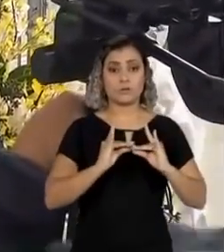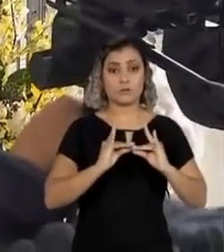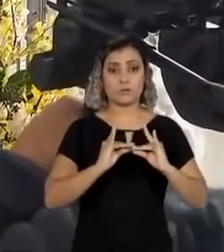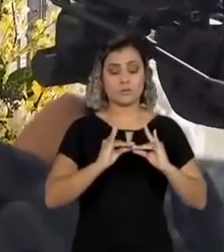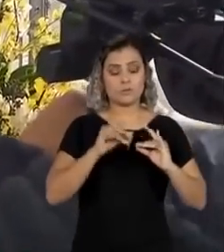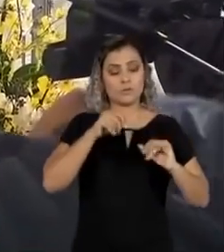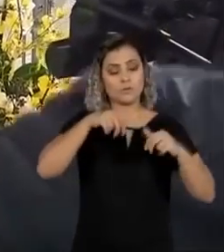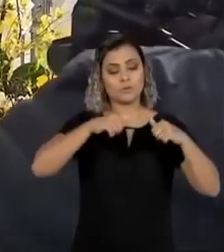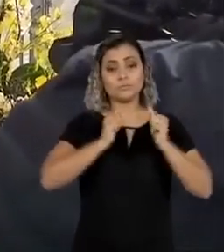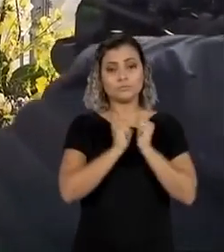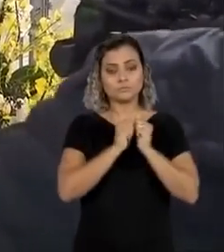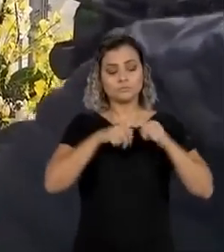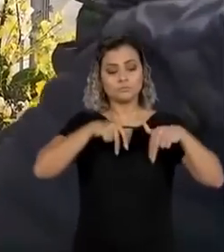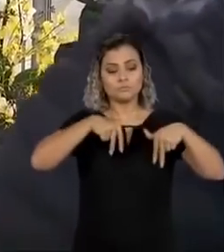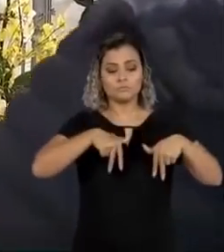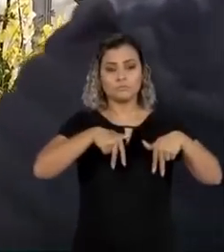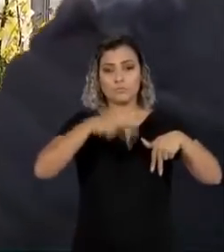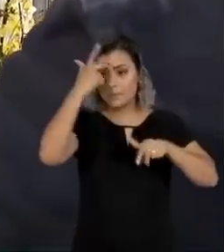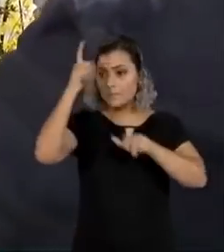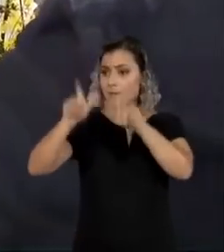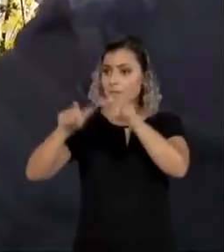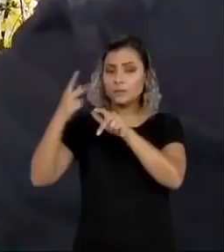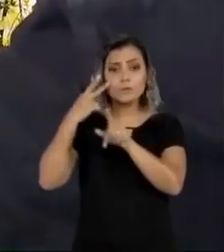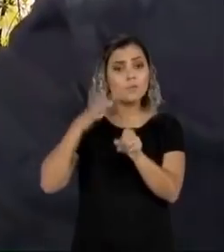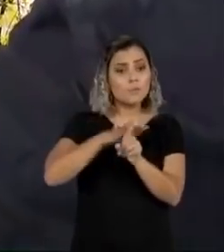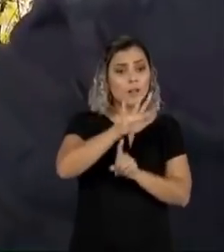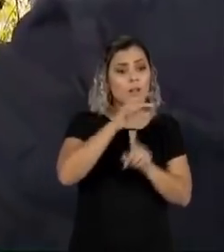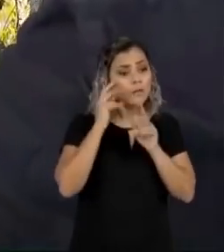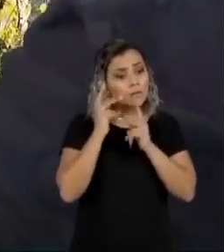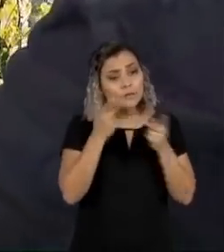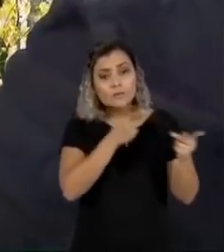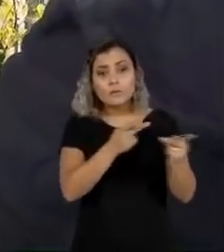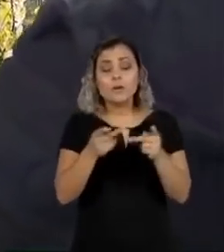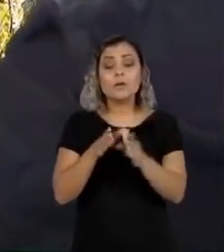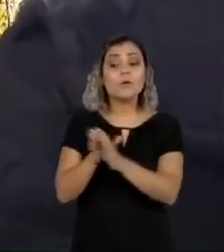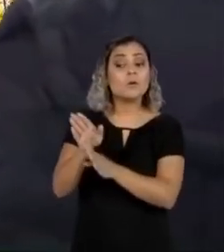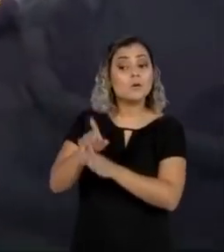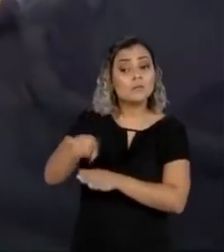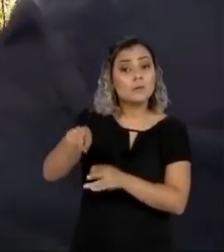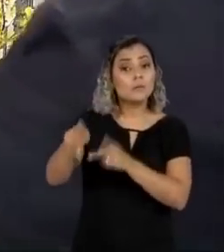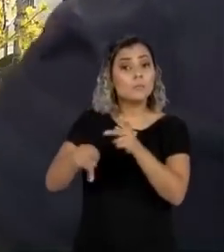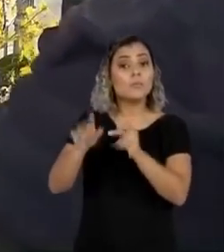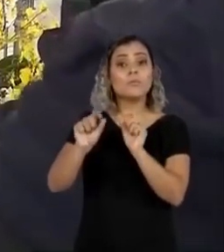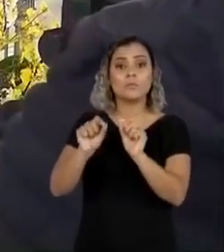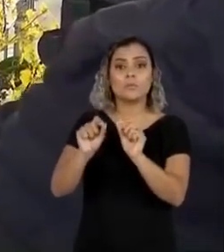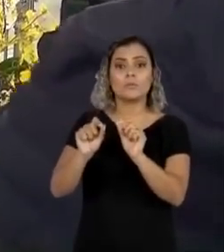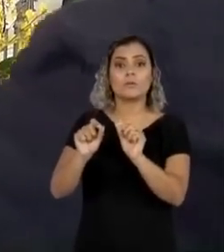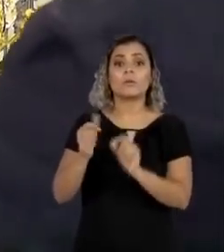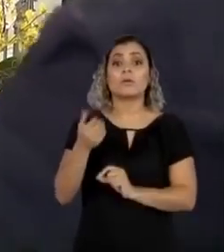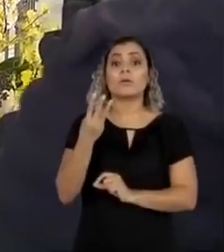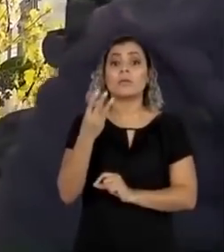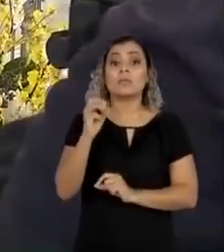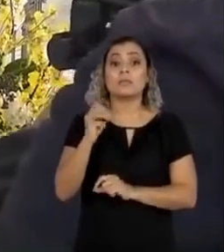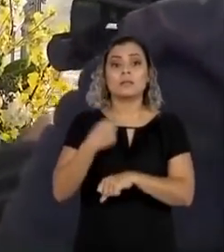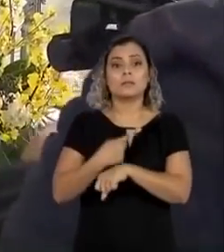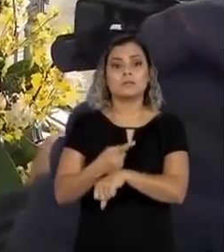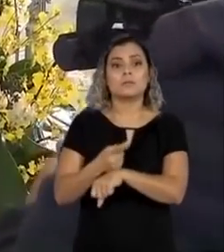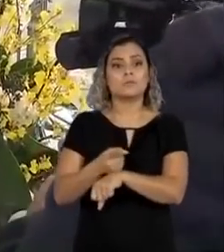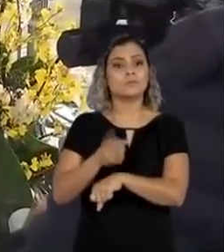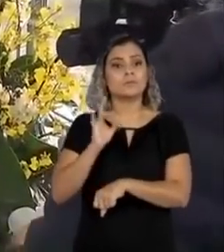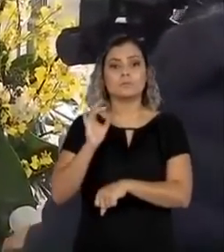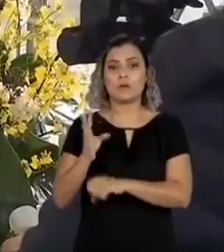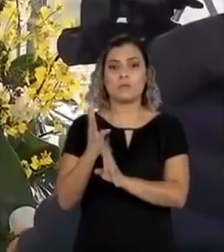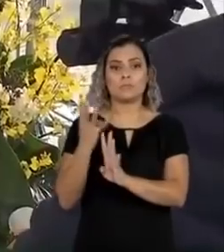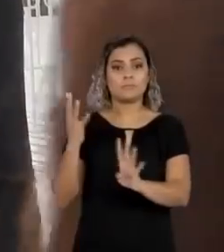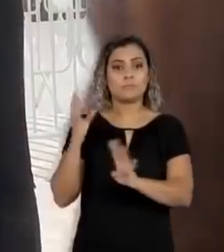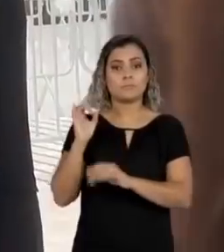velório. Para que todos os fãs consigam entrar, a orientação é de que eles permaneçam por até 30 segundos aqui dentro